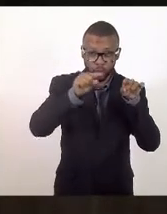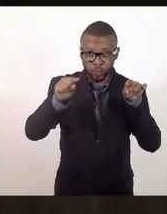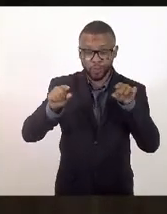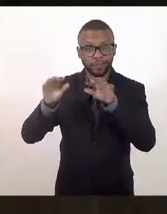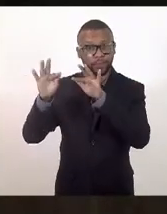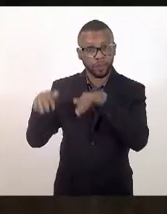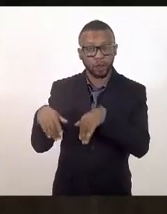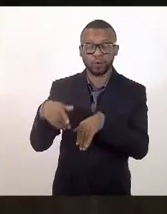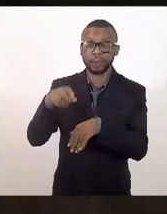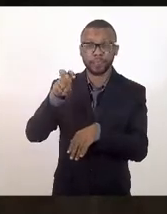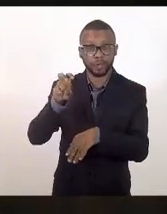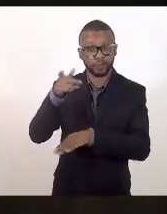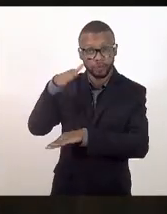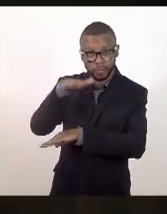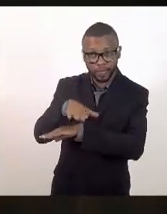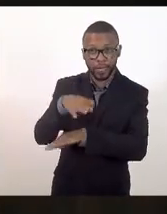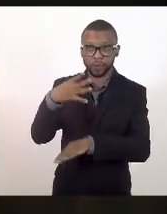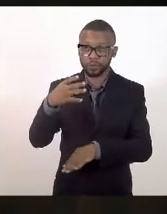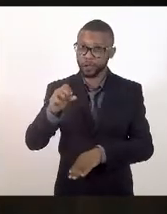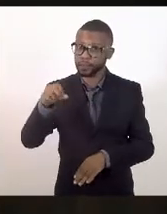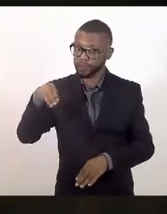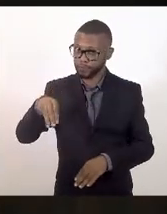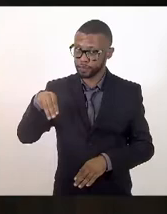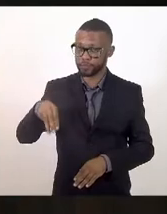e 40 minutos.